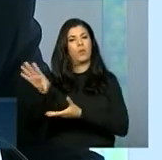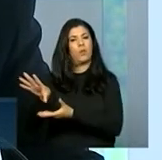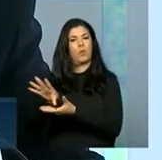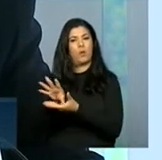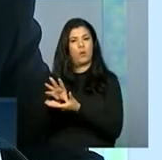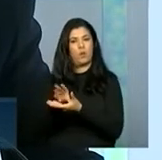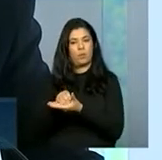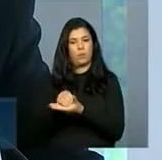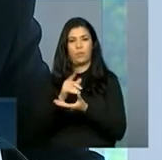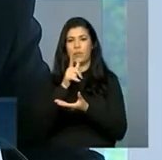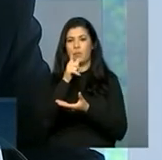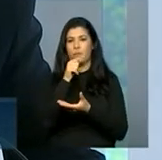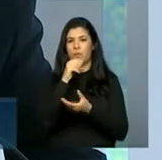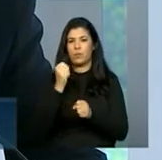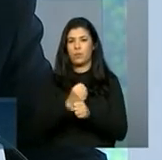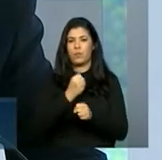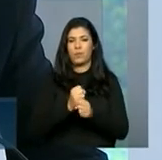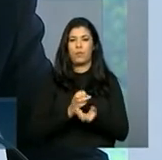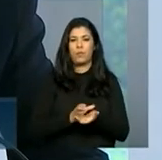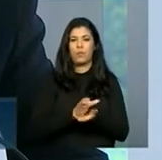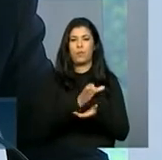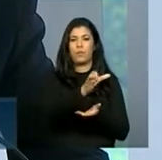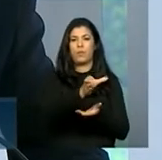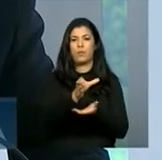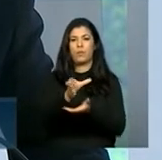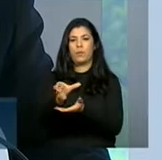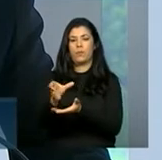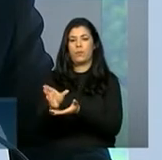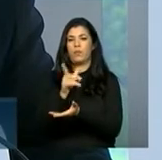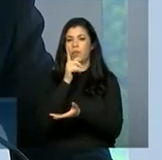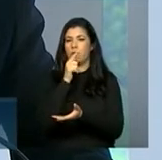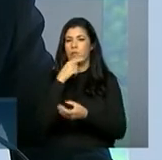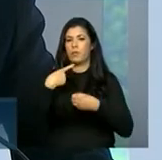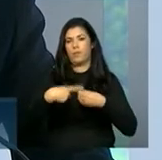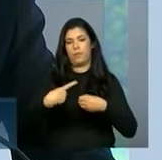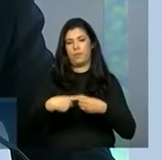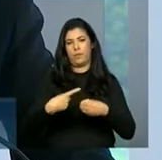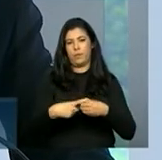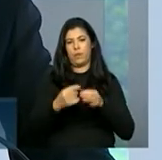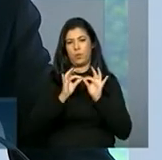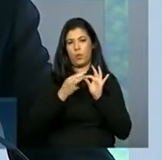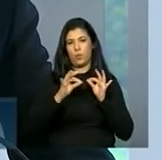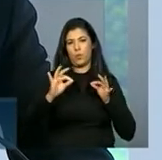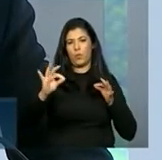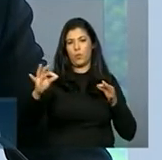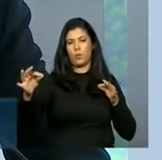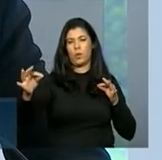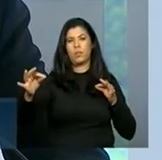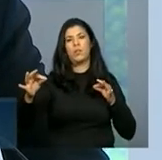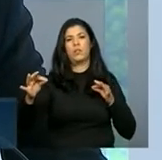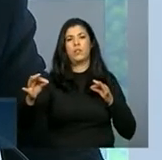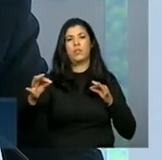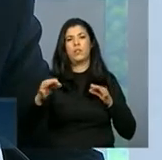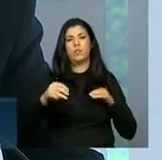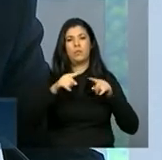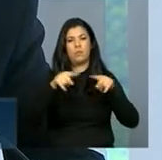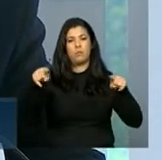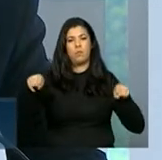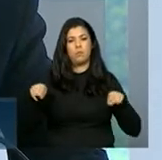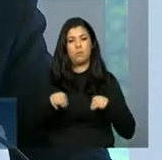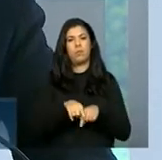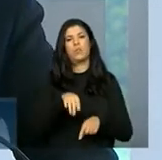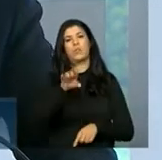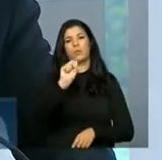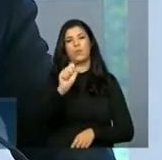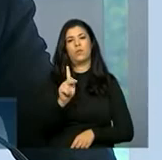obra de abastecimento de água Oi hoje a extensão dela deve chegar a cerca de 80